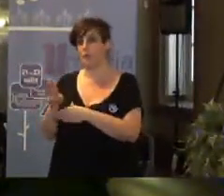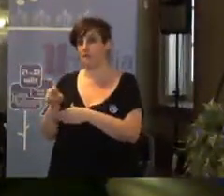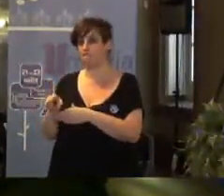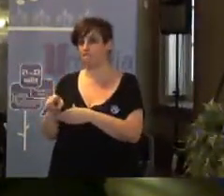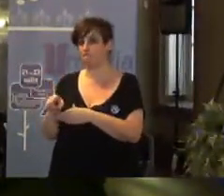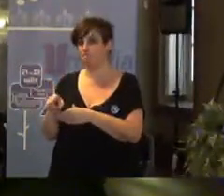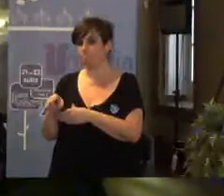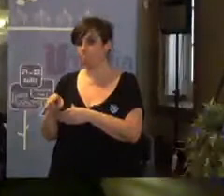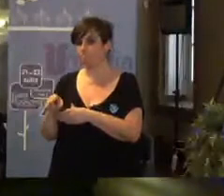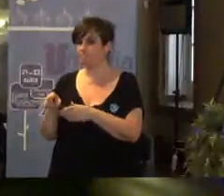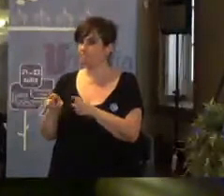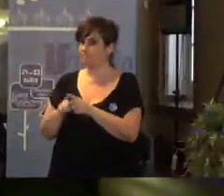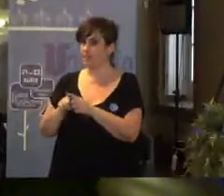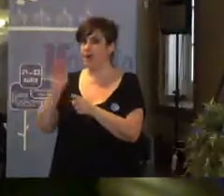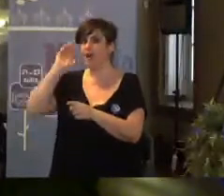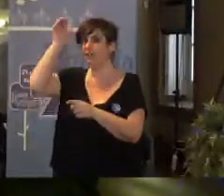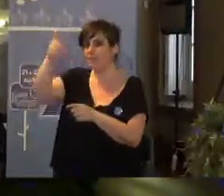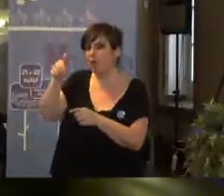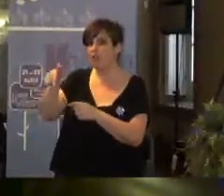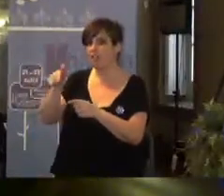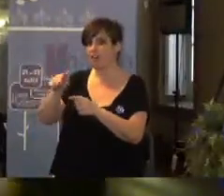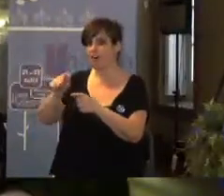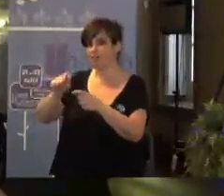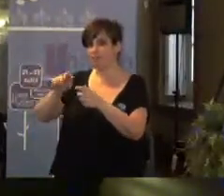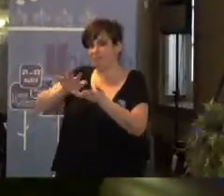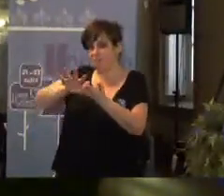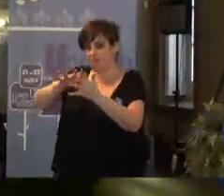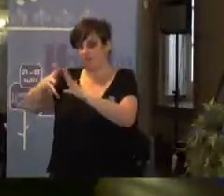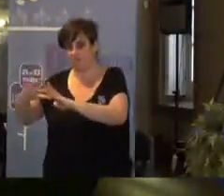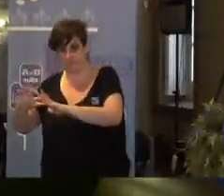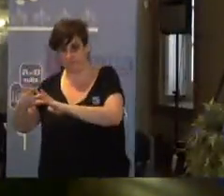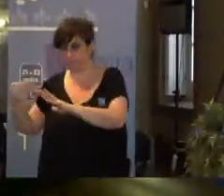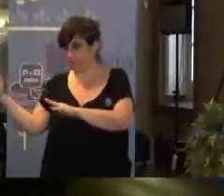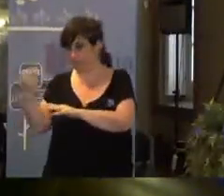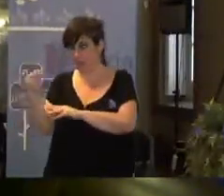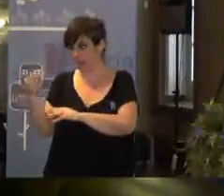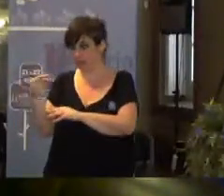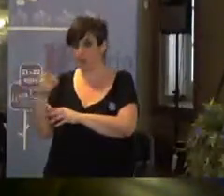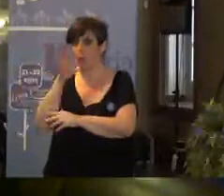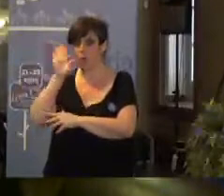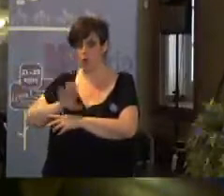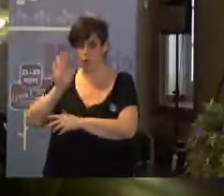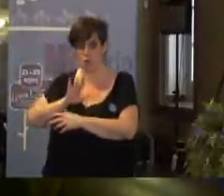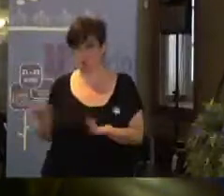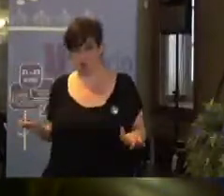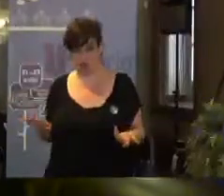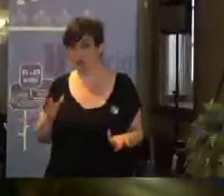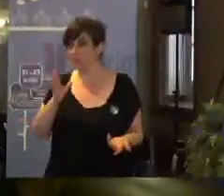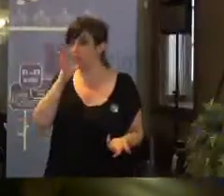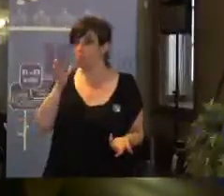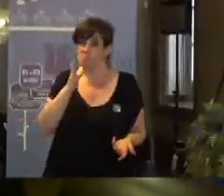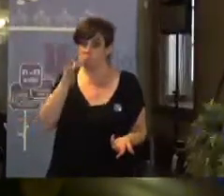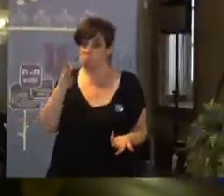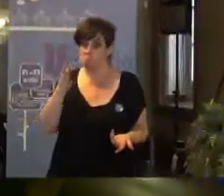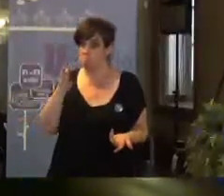de como uma democracia se pode degradar às custas da corrupção e, portanto, o crescimento da corrupção, da promiscuidade